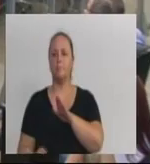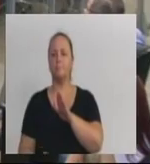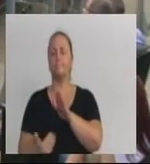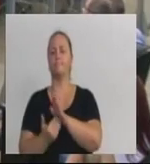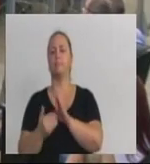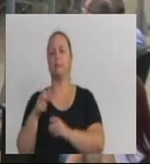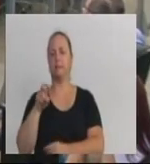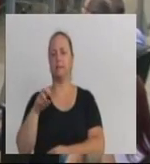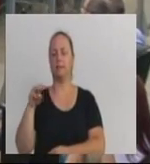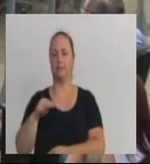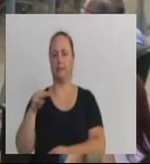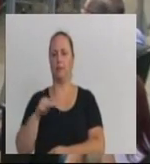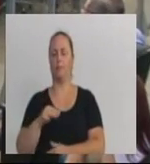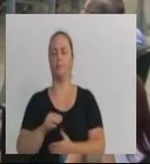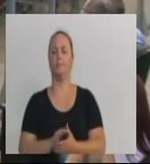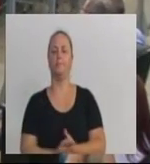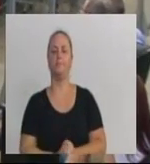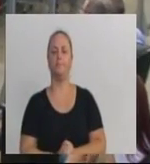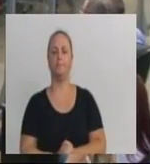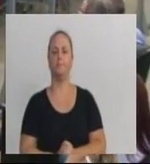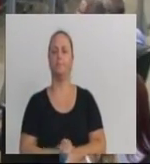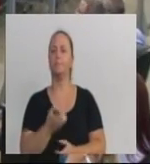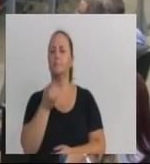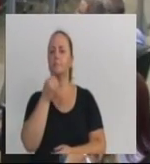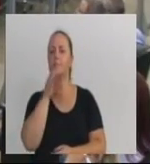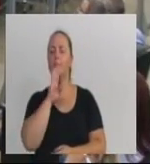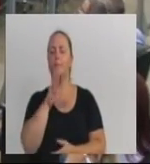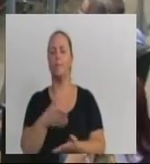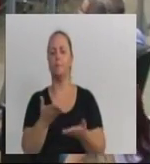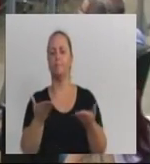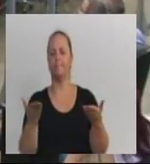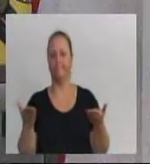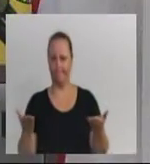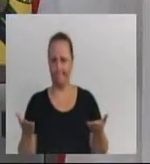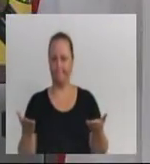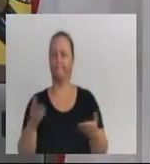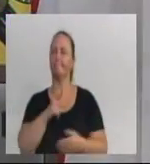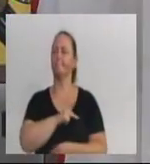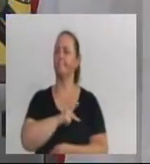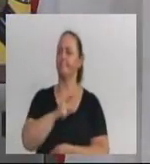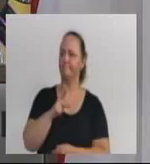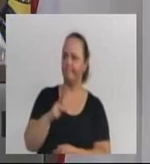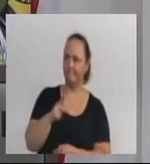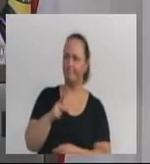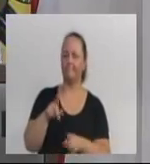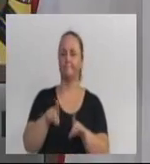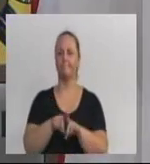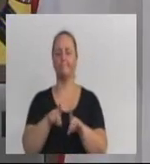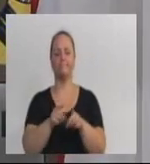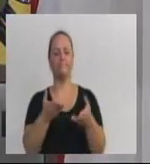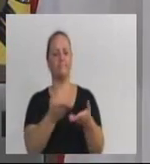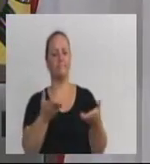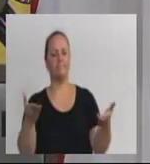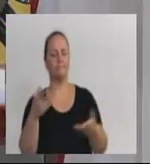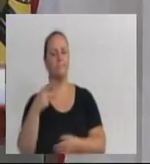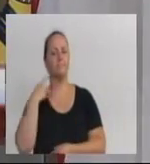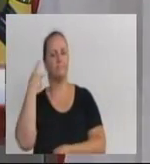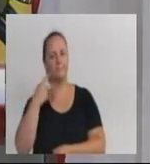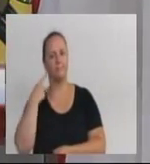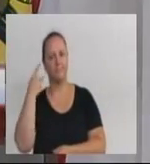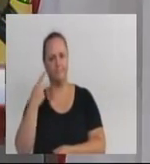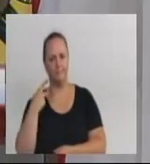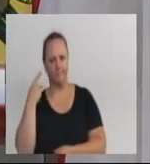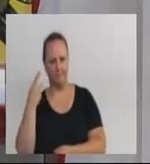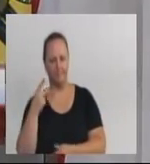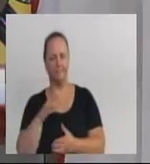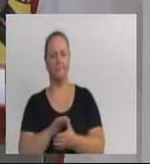5 minutos. Boa tarde, senhor presidente, senhores vereadores,